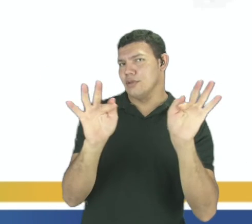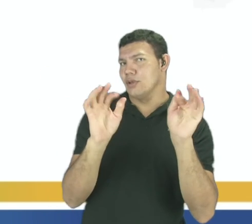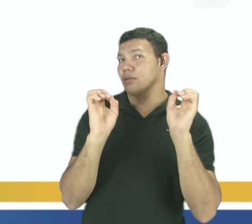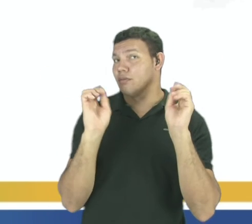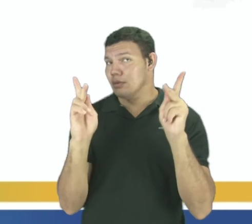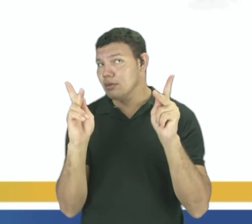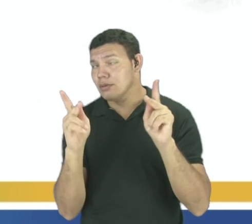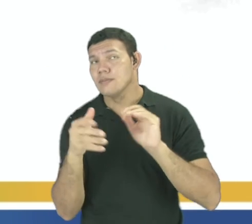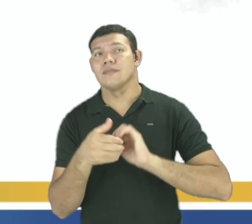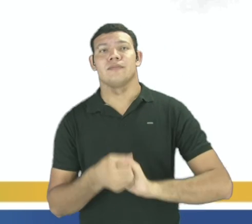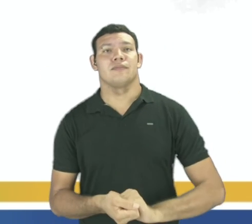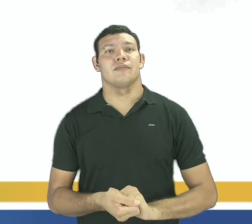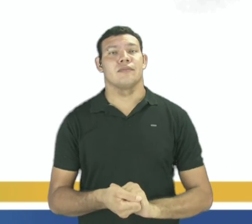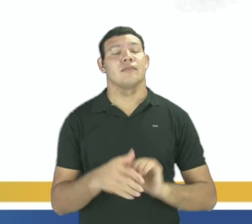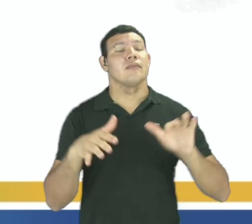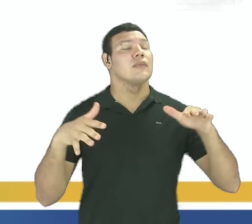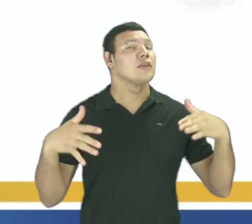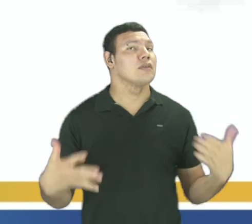tá?